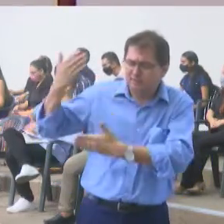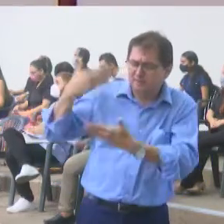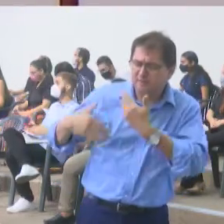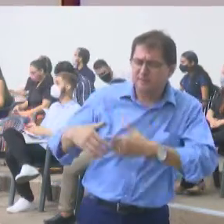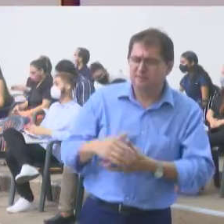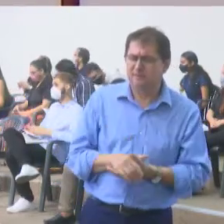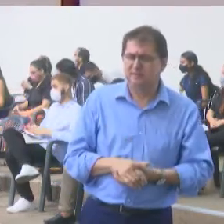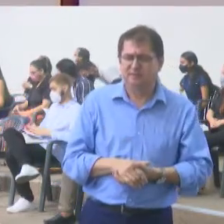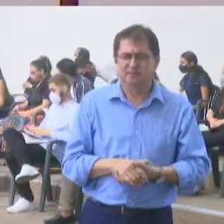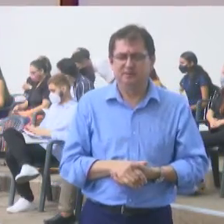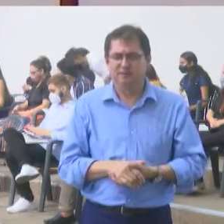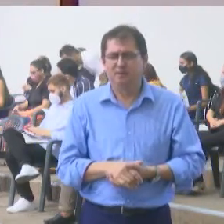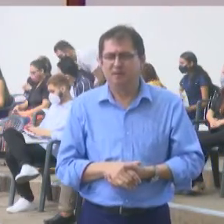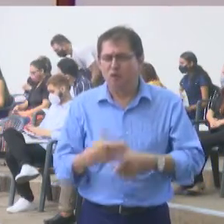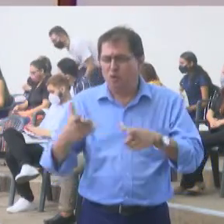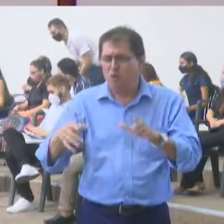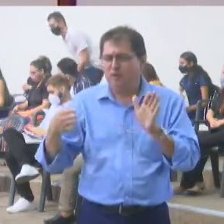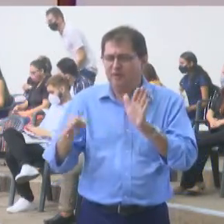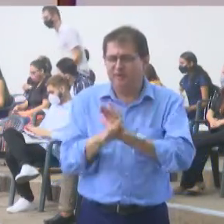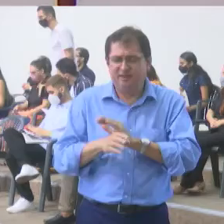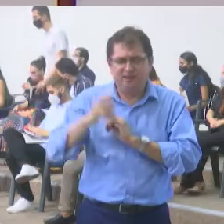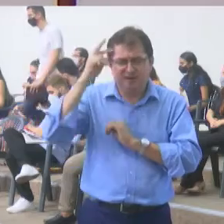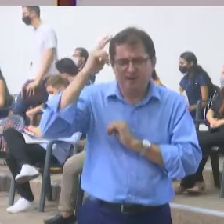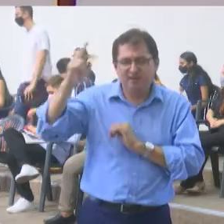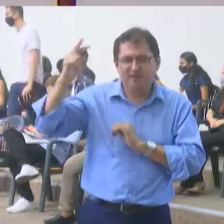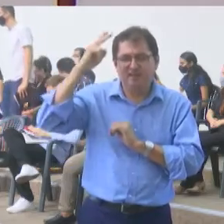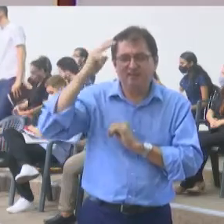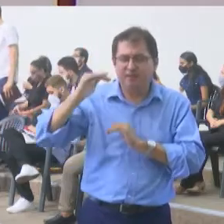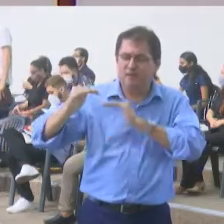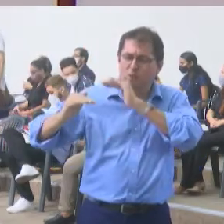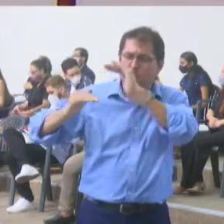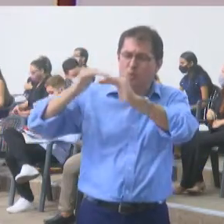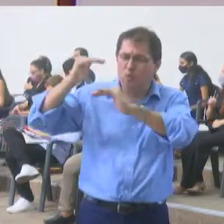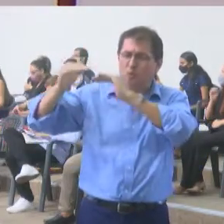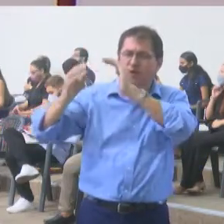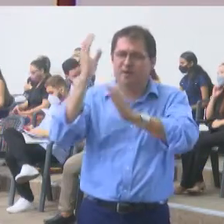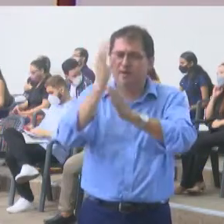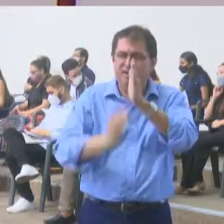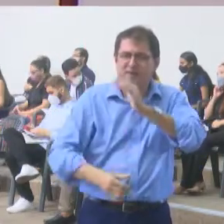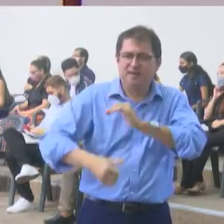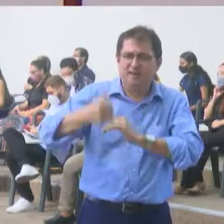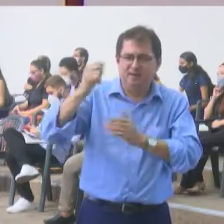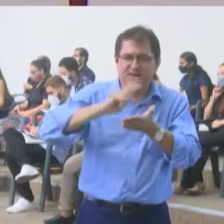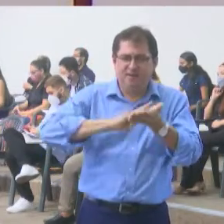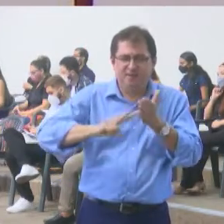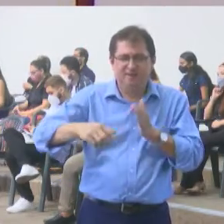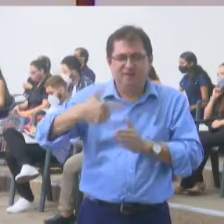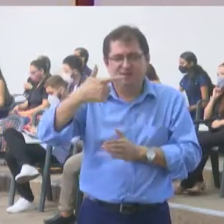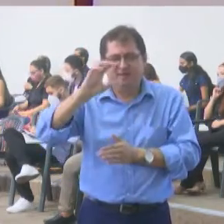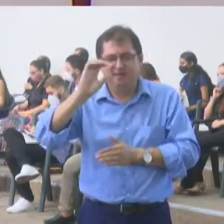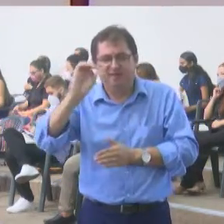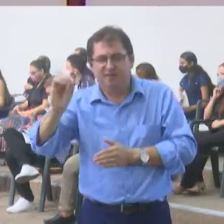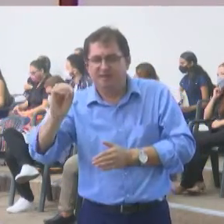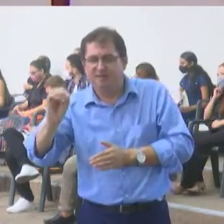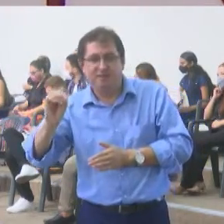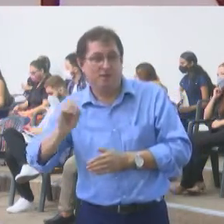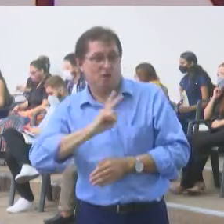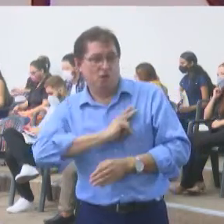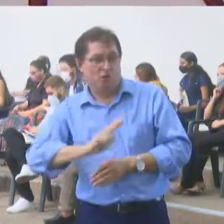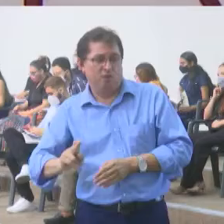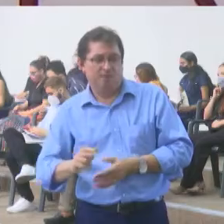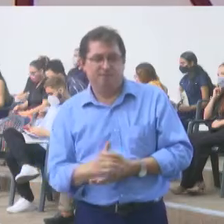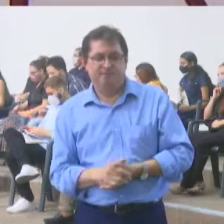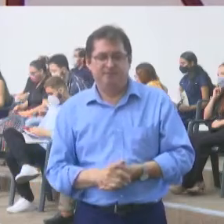só onde é que nós chegamos, como a história ela vai progredindo, ela vai crescendo. Capítulo 1, versículo 20, Ruth, a moabita. Capítulo